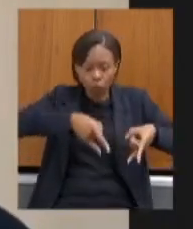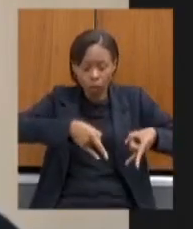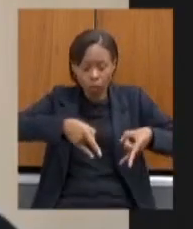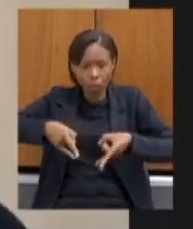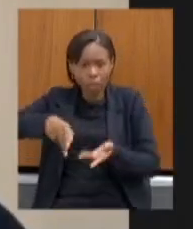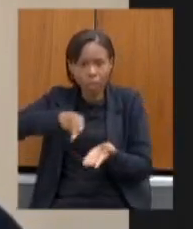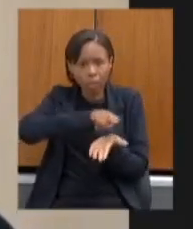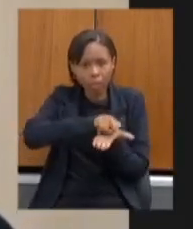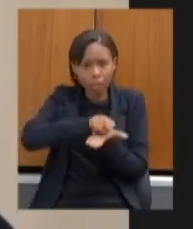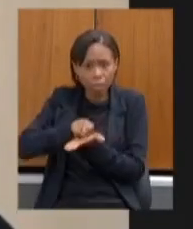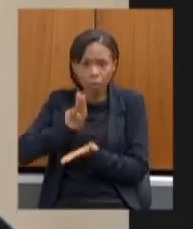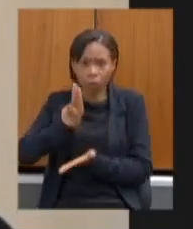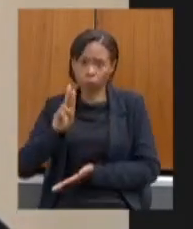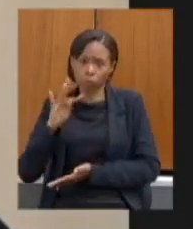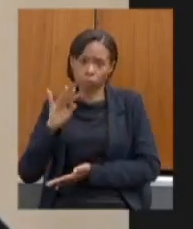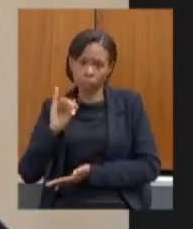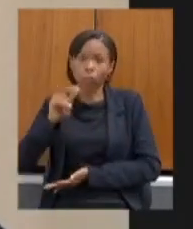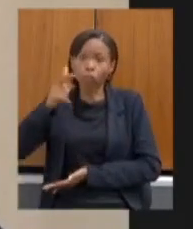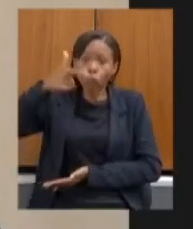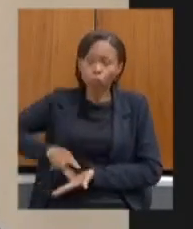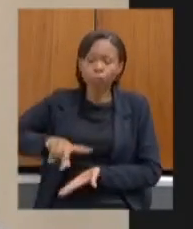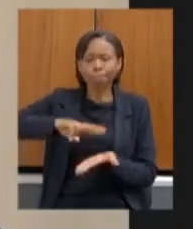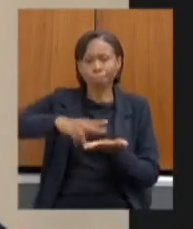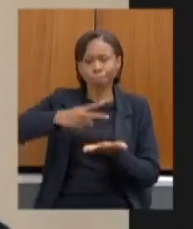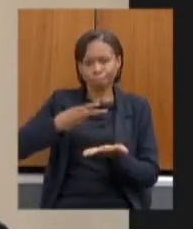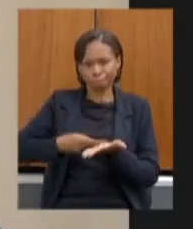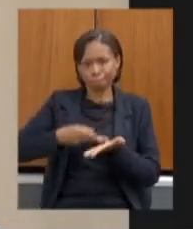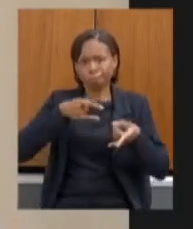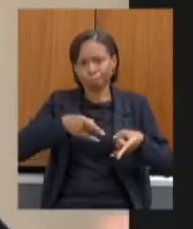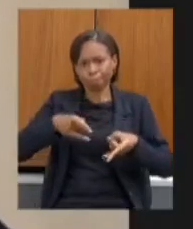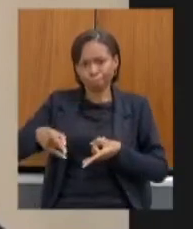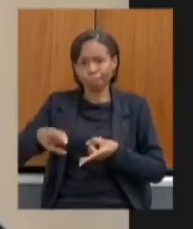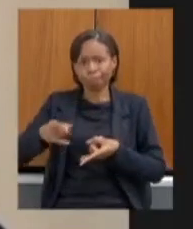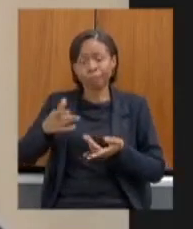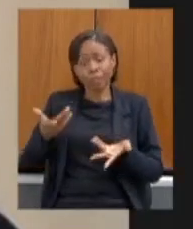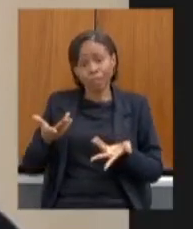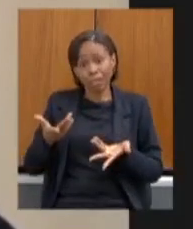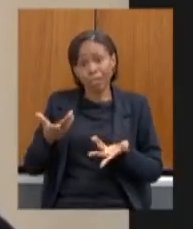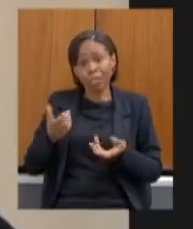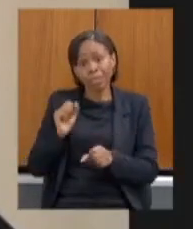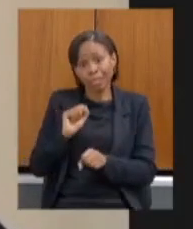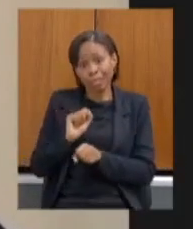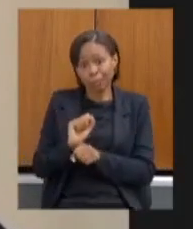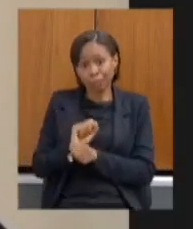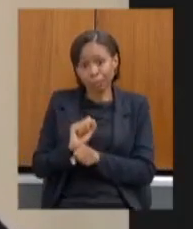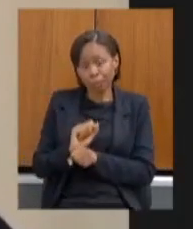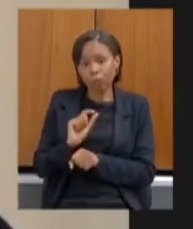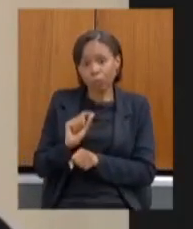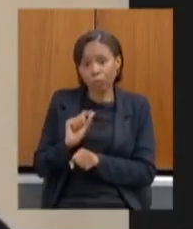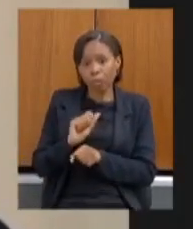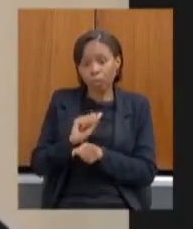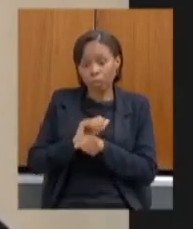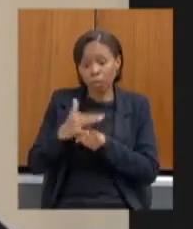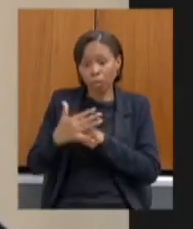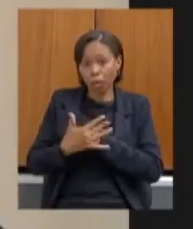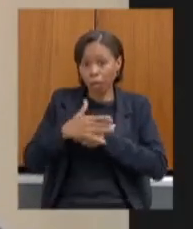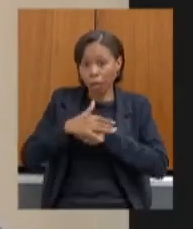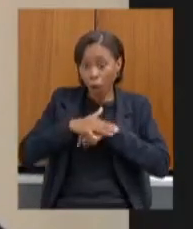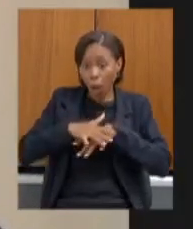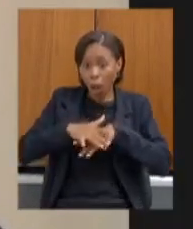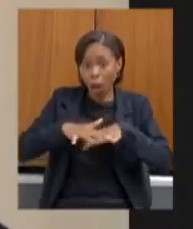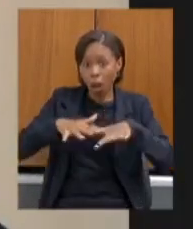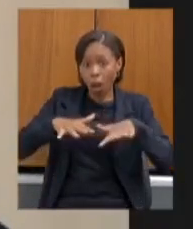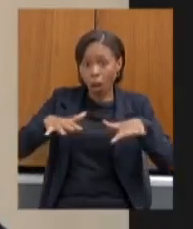leitos de UTI até que essa segunda onda, esse aumento abrupto que está acontecendo, ele possa também